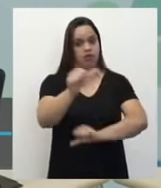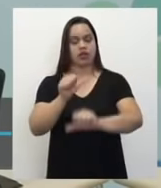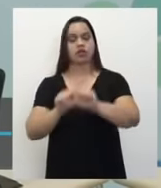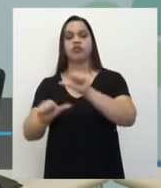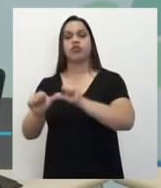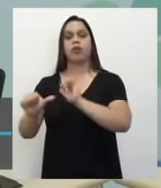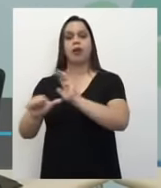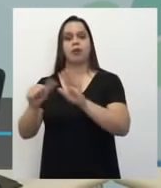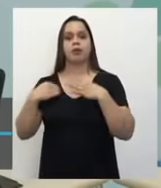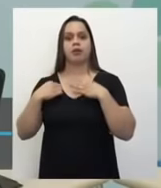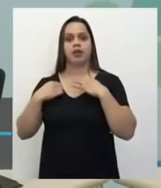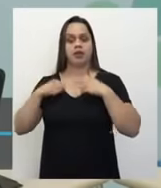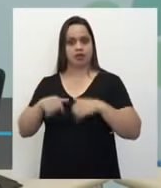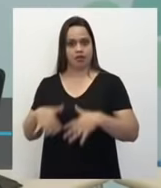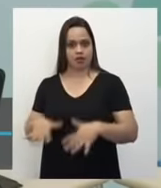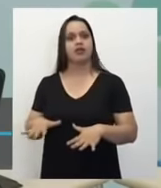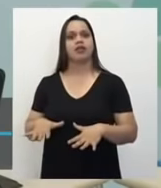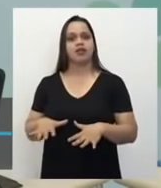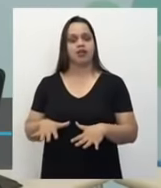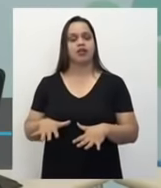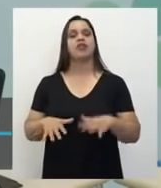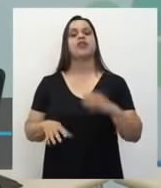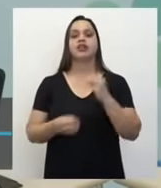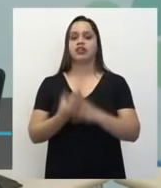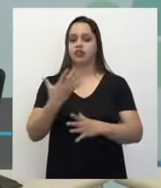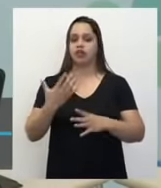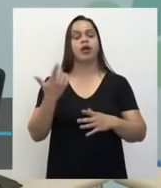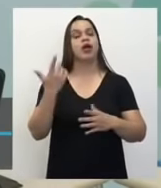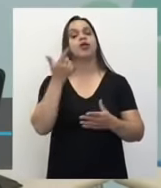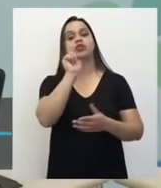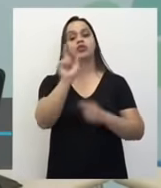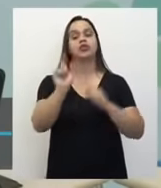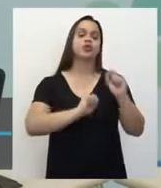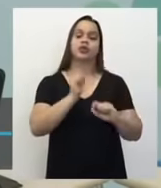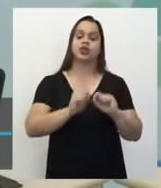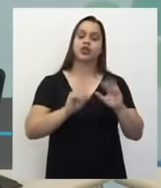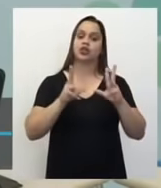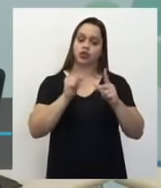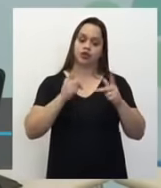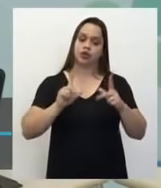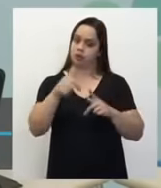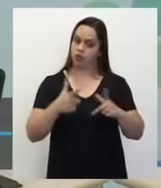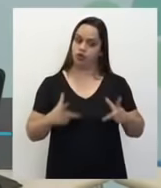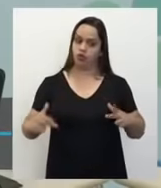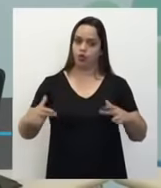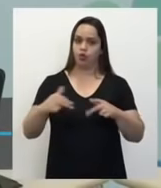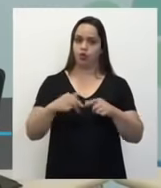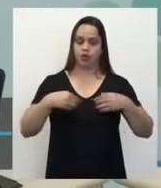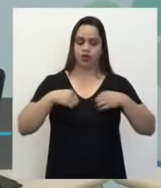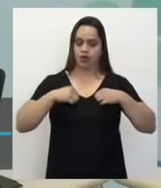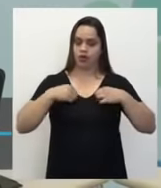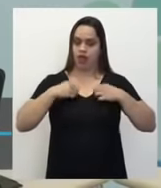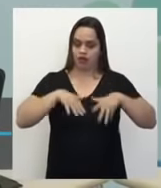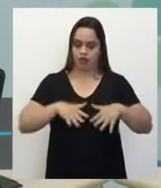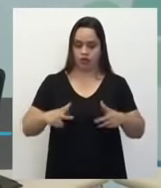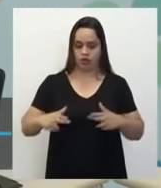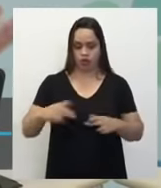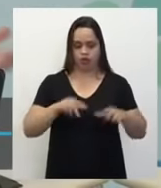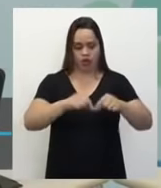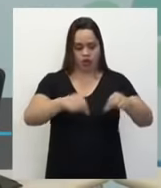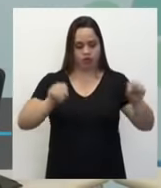né, nas peças, ou seja, ele vai desenvolver o molde para que esse molde, então, seja cortado sobre o tecido, para que aí, então,